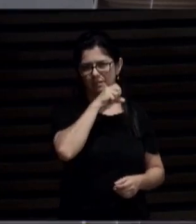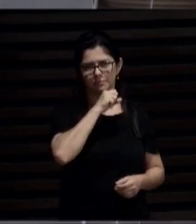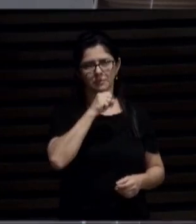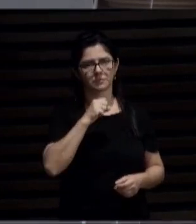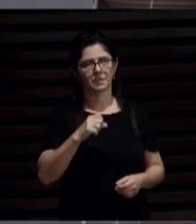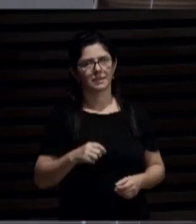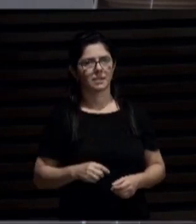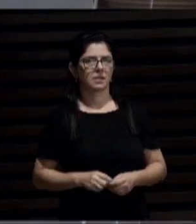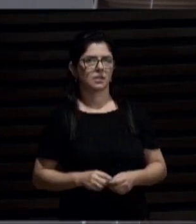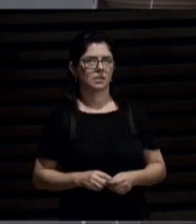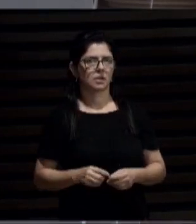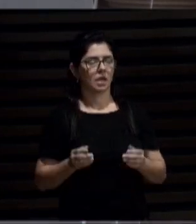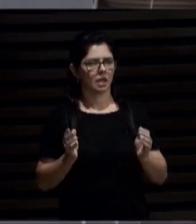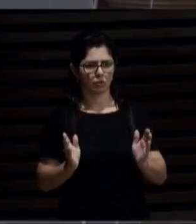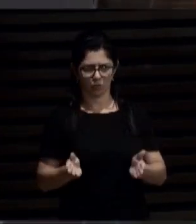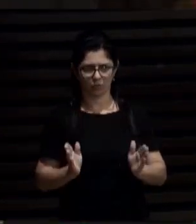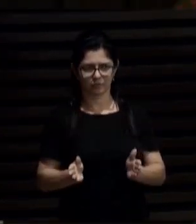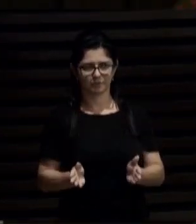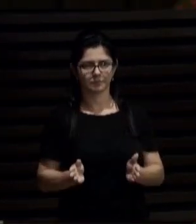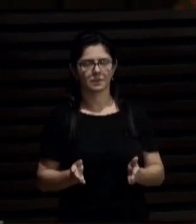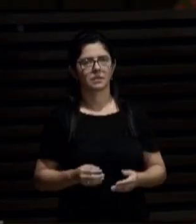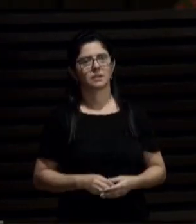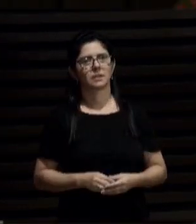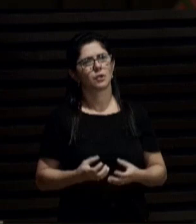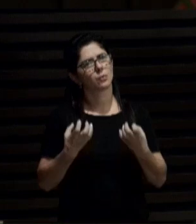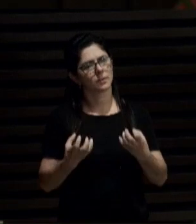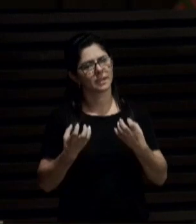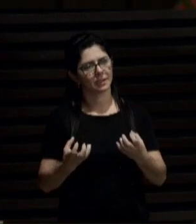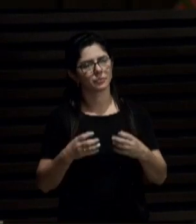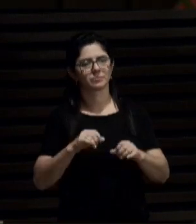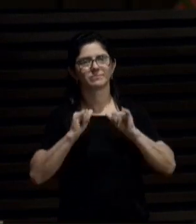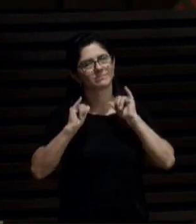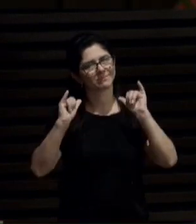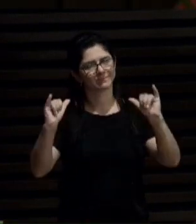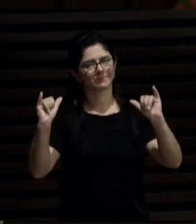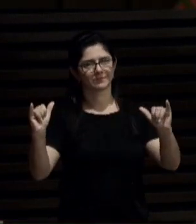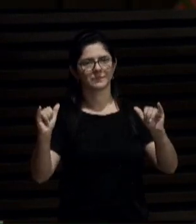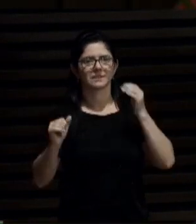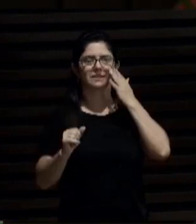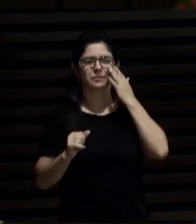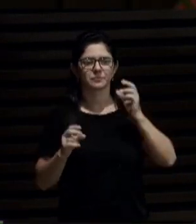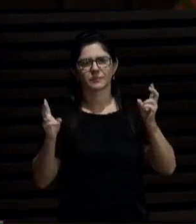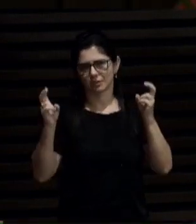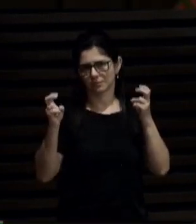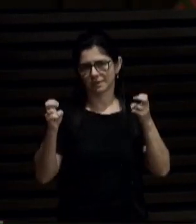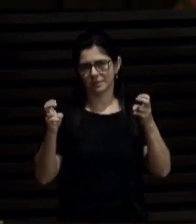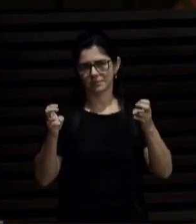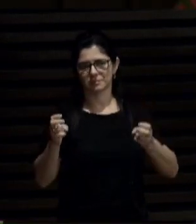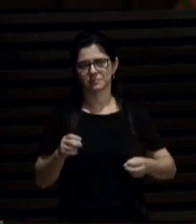manhã, eu quero compartilhar com vocês sobre